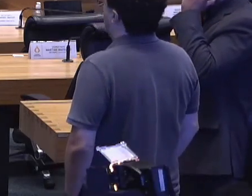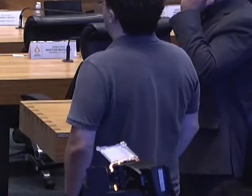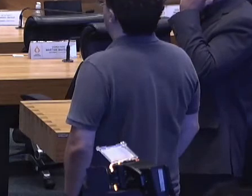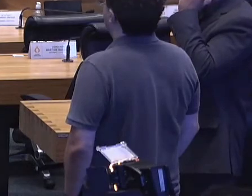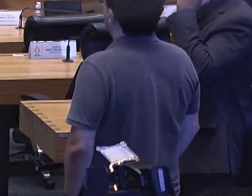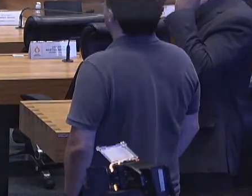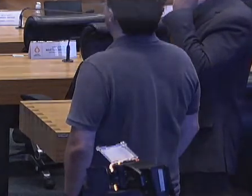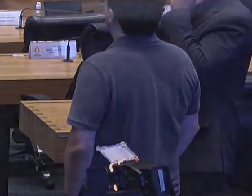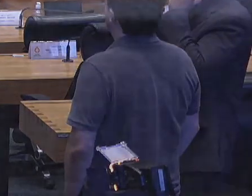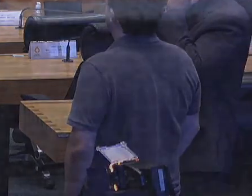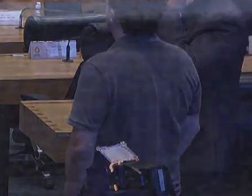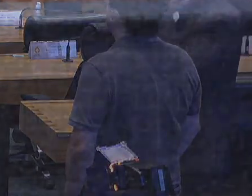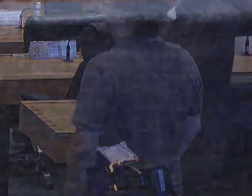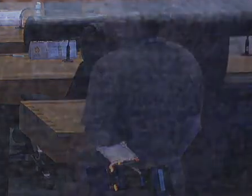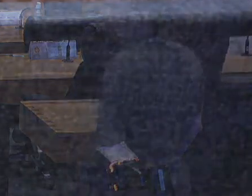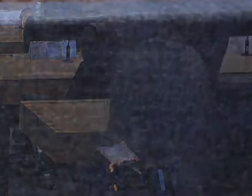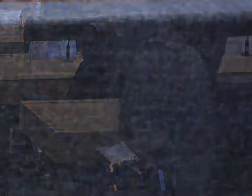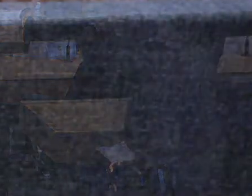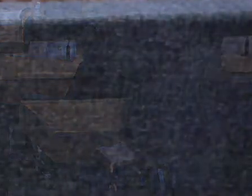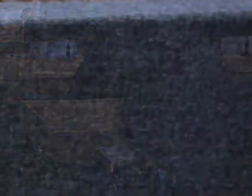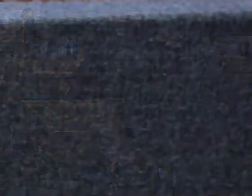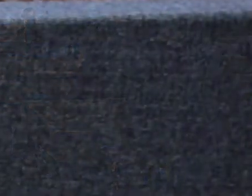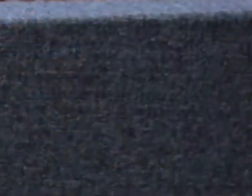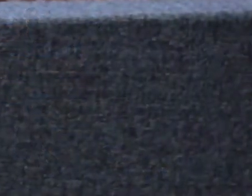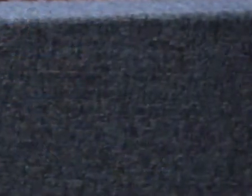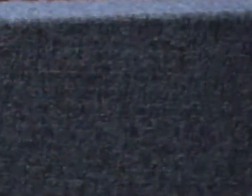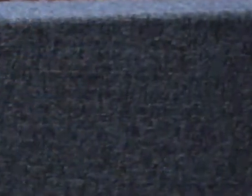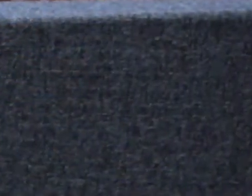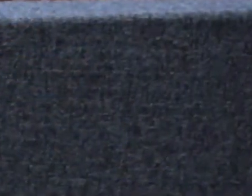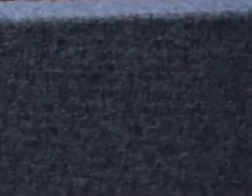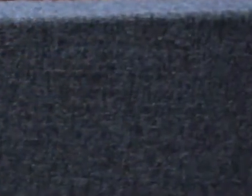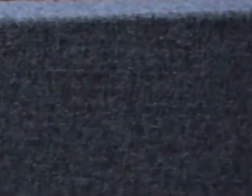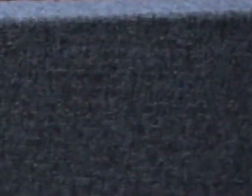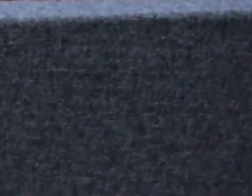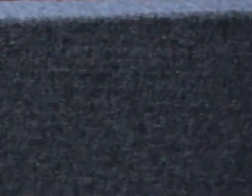Olá, boa tarde. Então, nós acompanhamos agora o depoimento